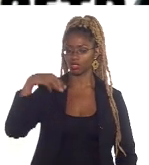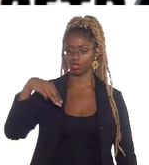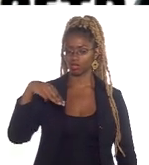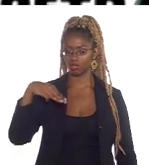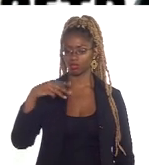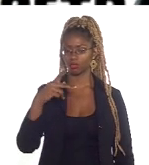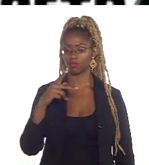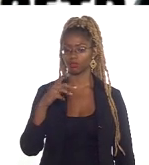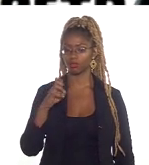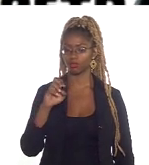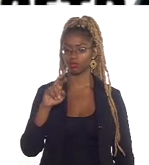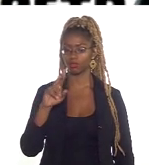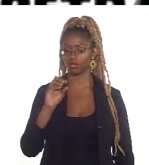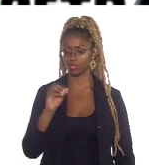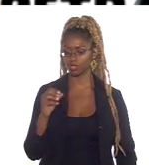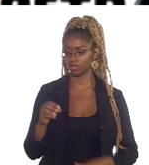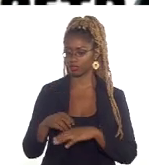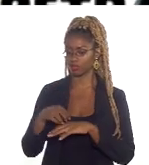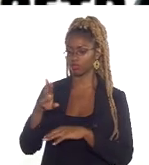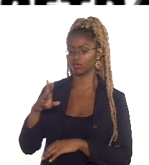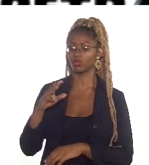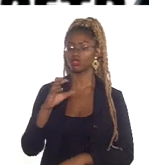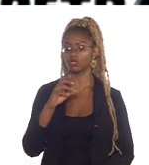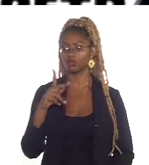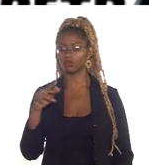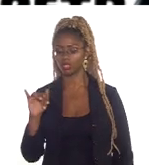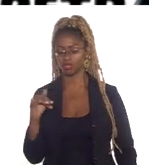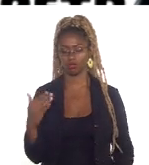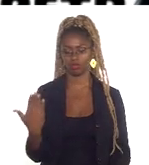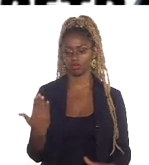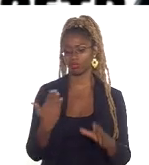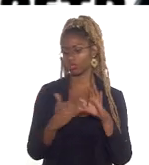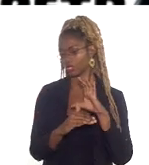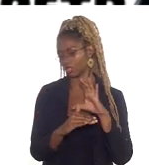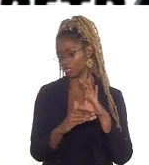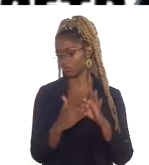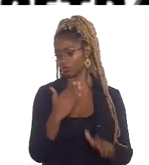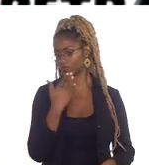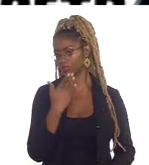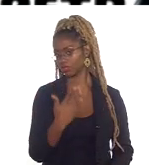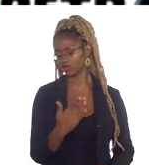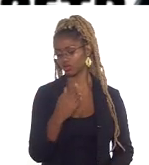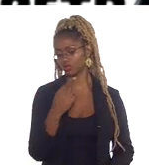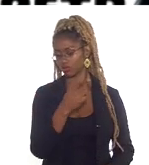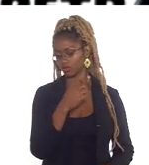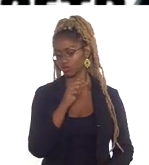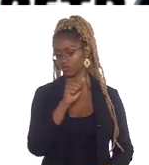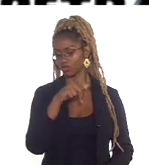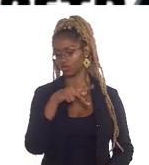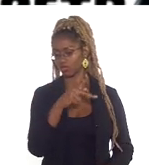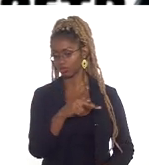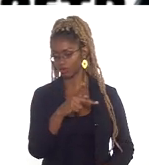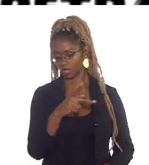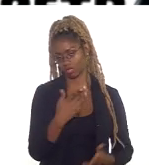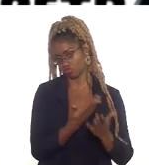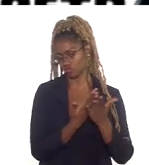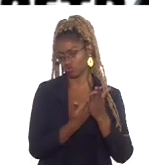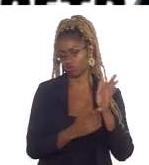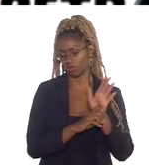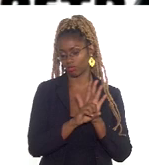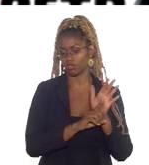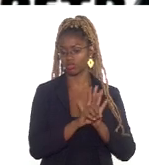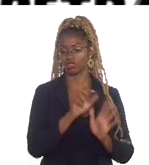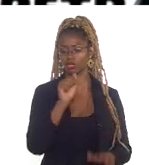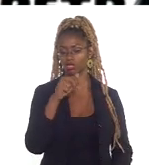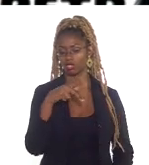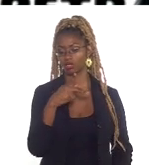enviar a esta CPI um e-mail, tá, pedindo para que a ANP seja estudado pela ANP, conforme a